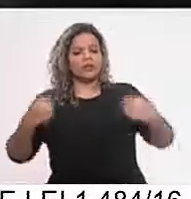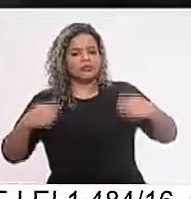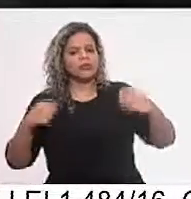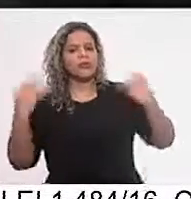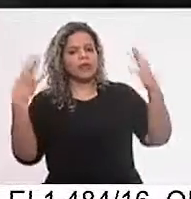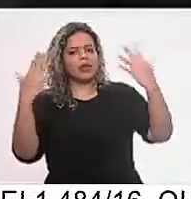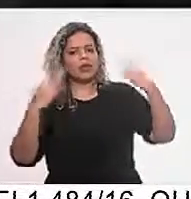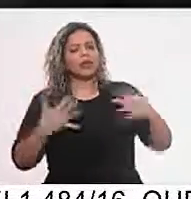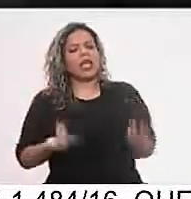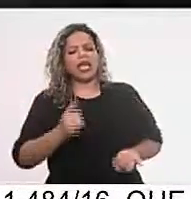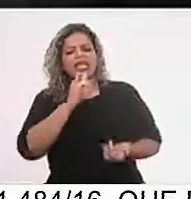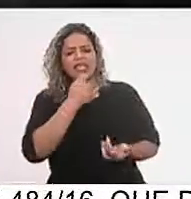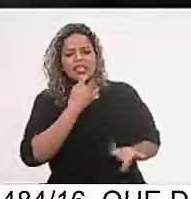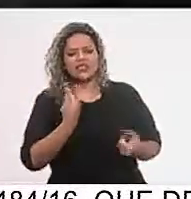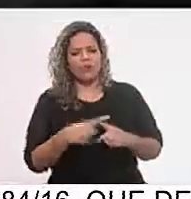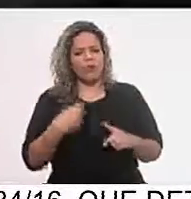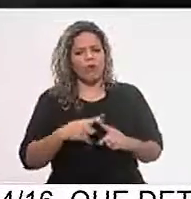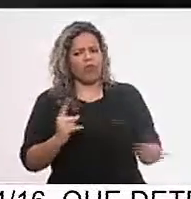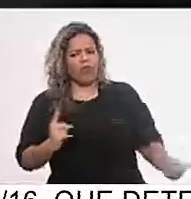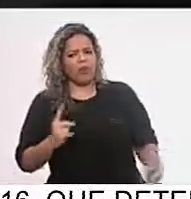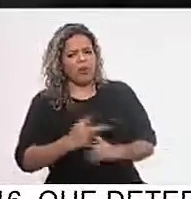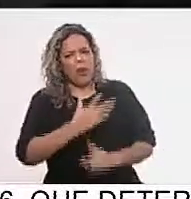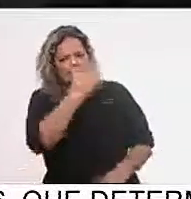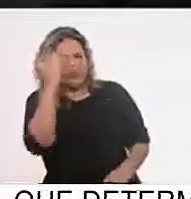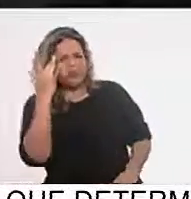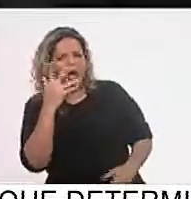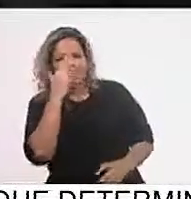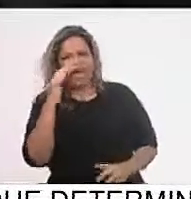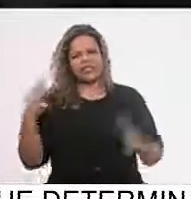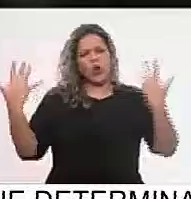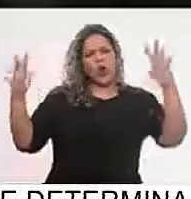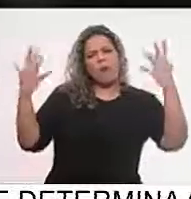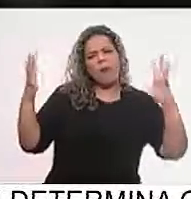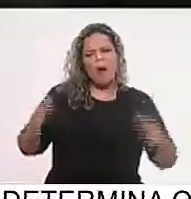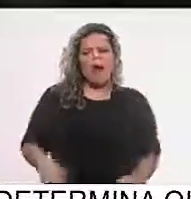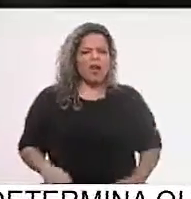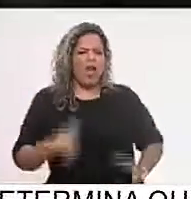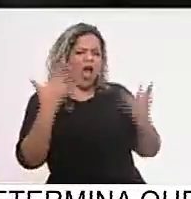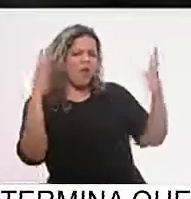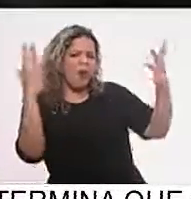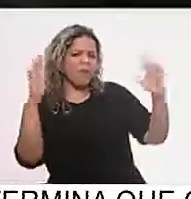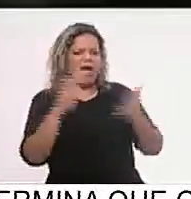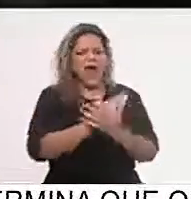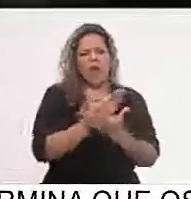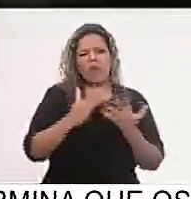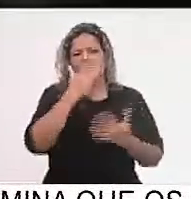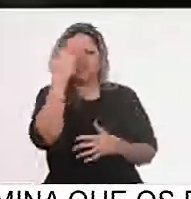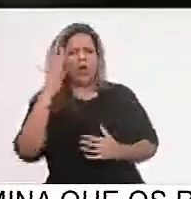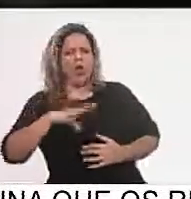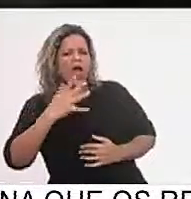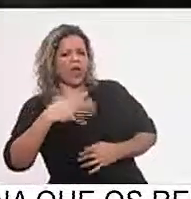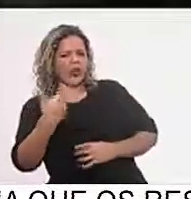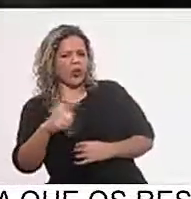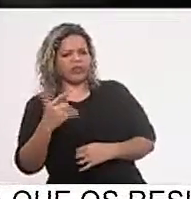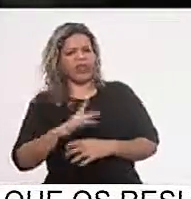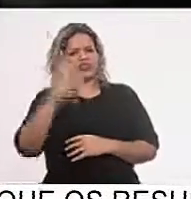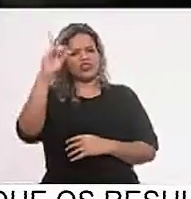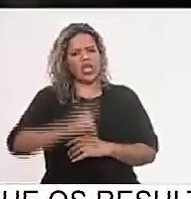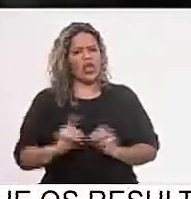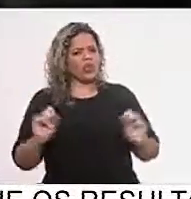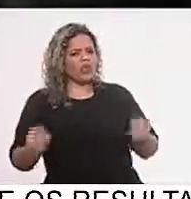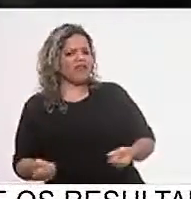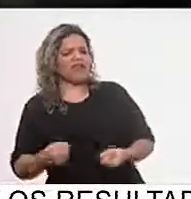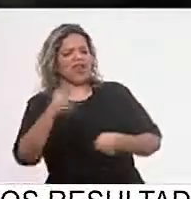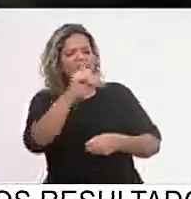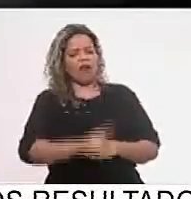pessoas irem de encontro e comemorar o que aconteceu no Senado, a frouxidão de alguns deputados tirando o direito da população de se